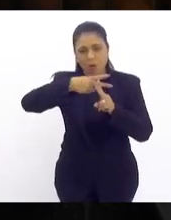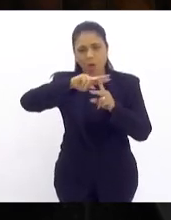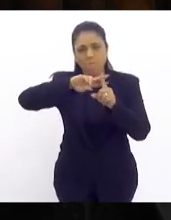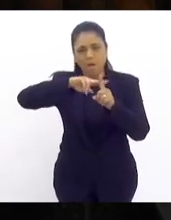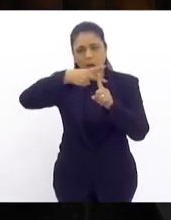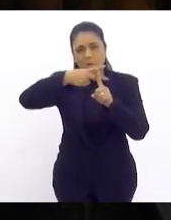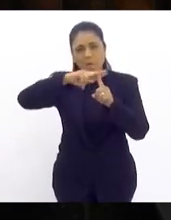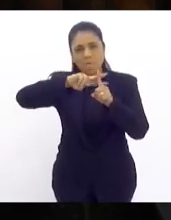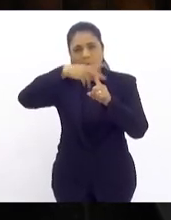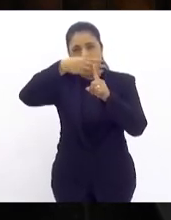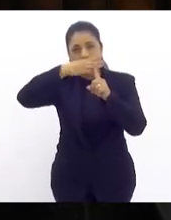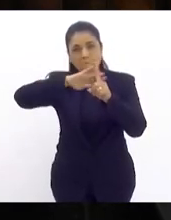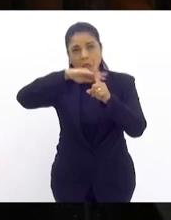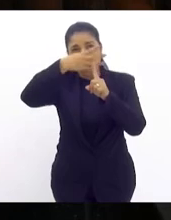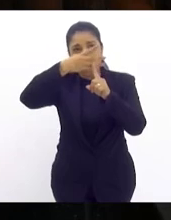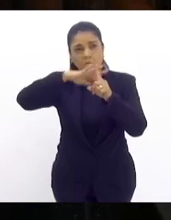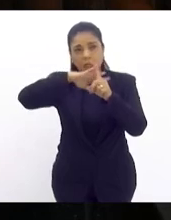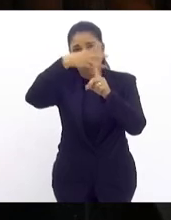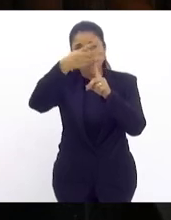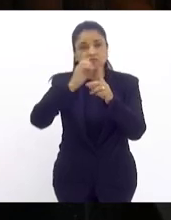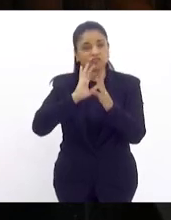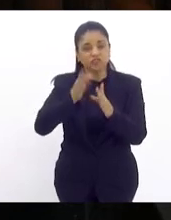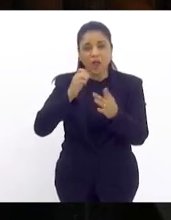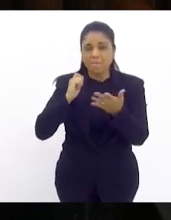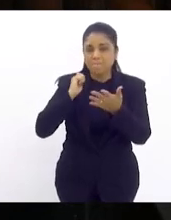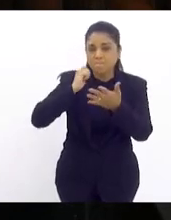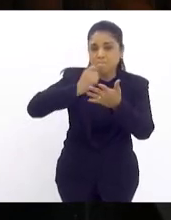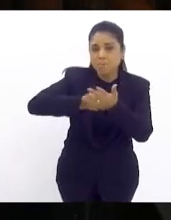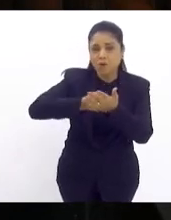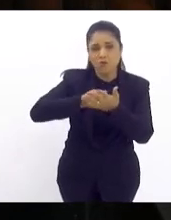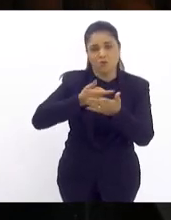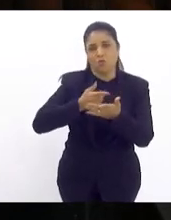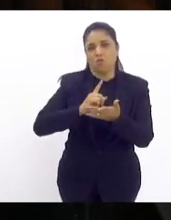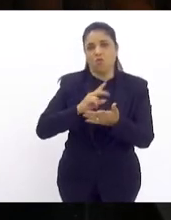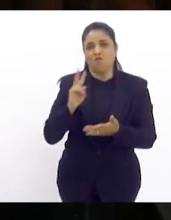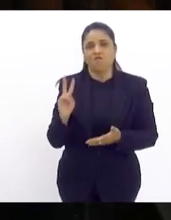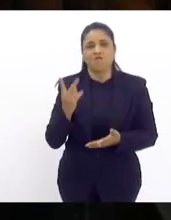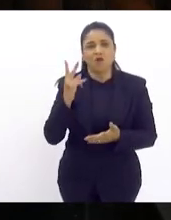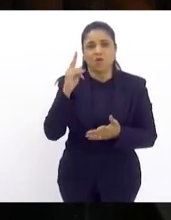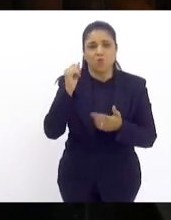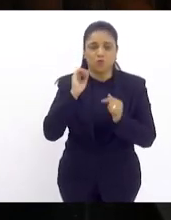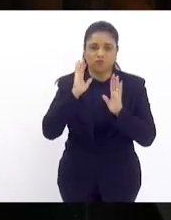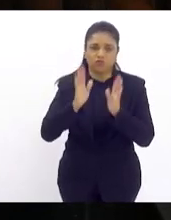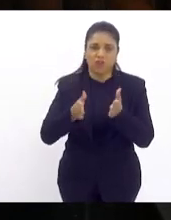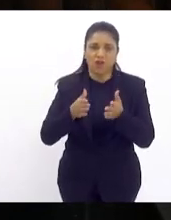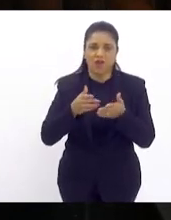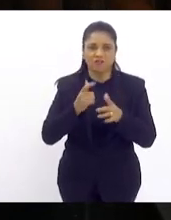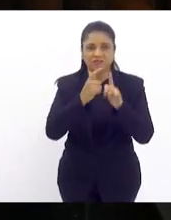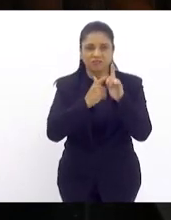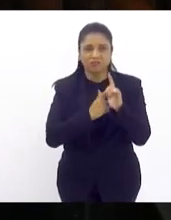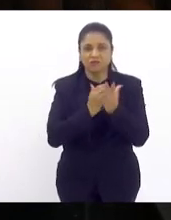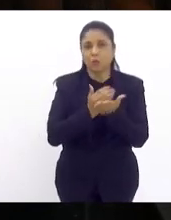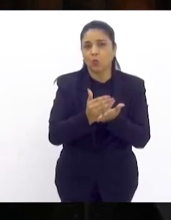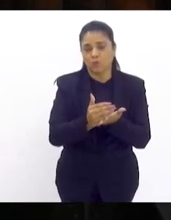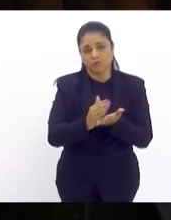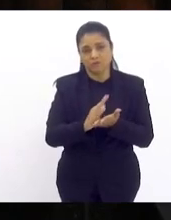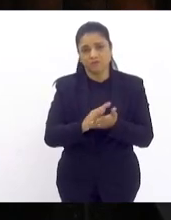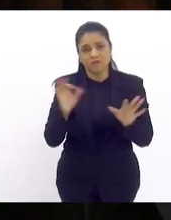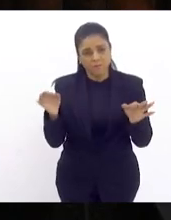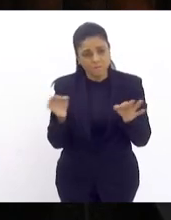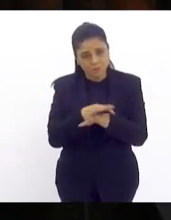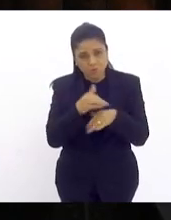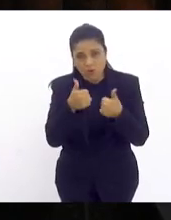Nós já pagamos muitas vezes o valor da dívida Inicial e para concluir Senhor